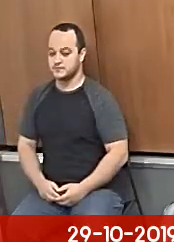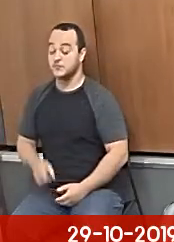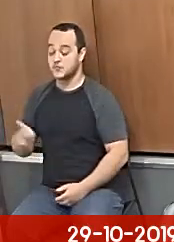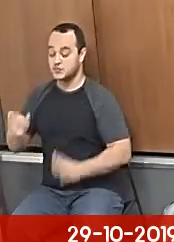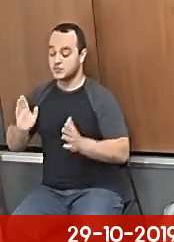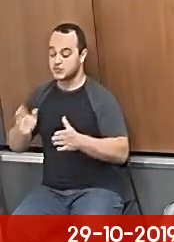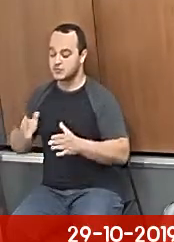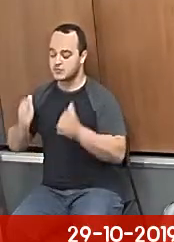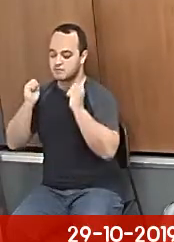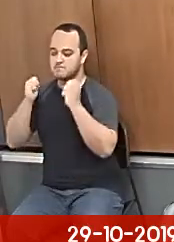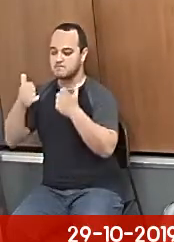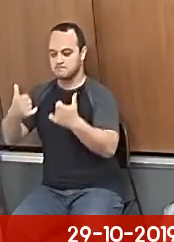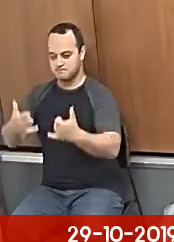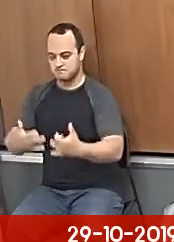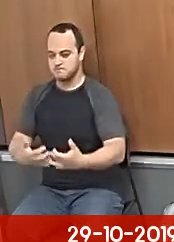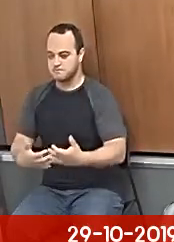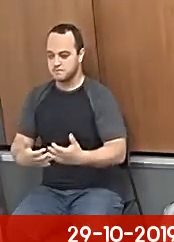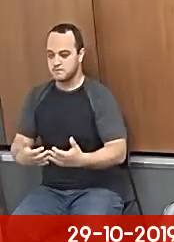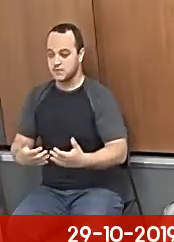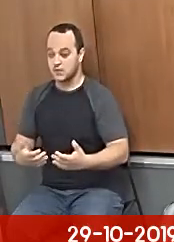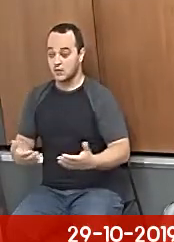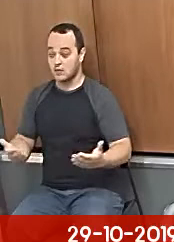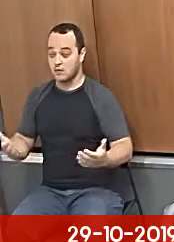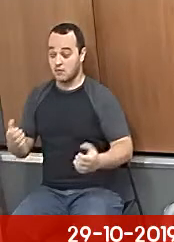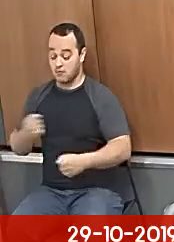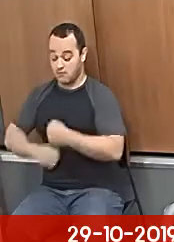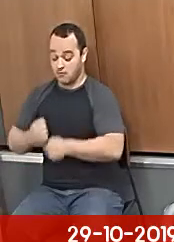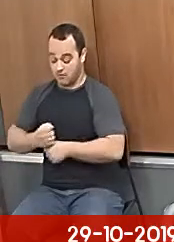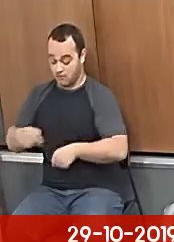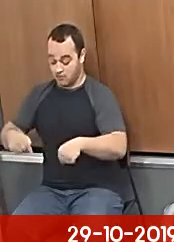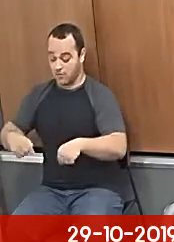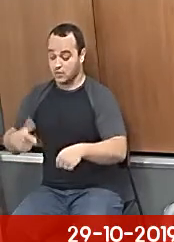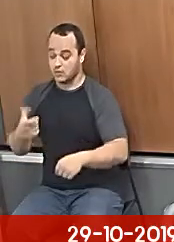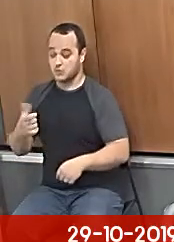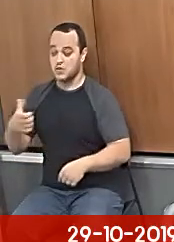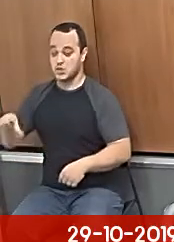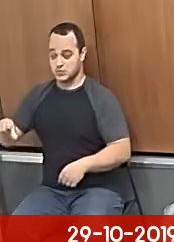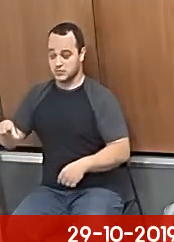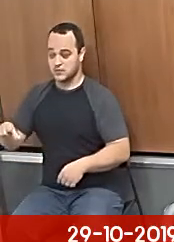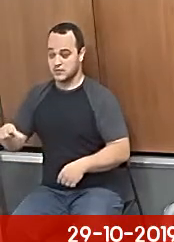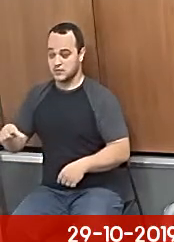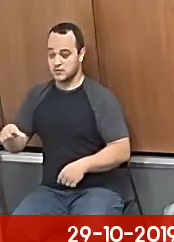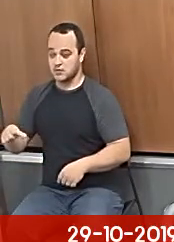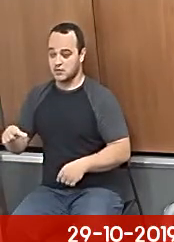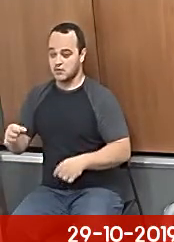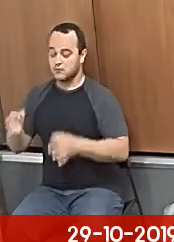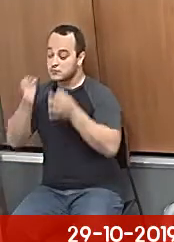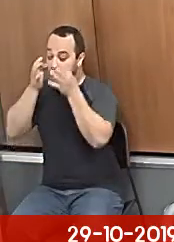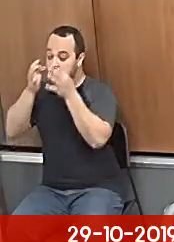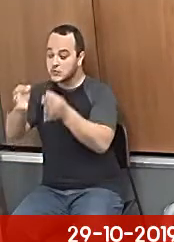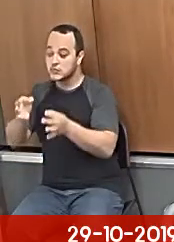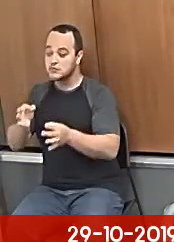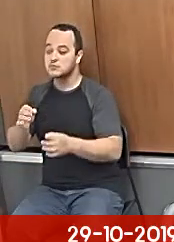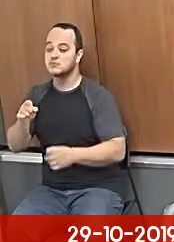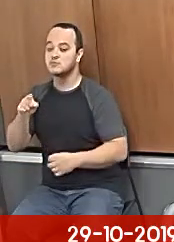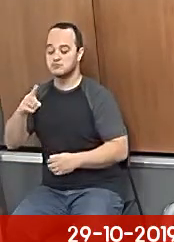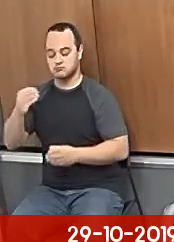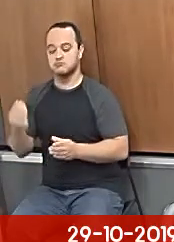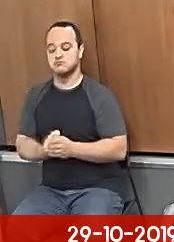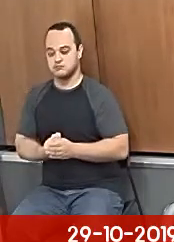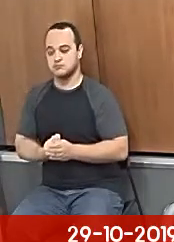muito bem, que esse ano nós estamos com uma atenção voltada para a